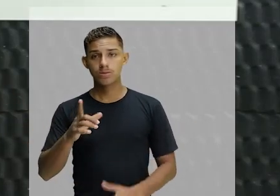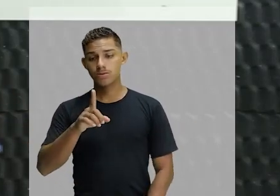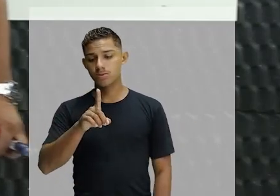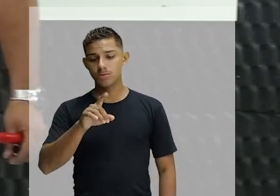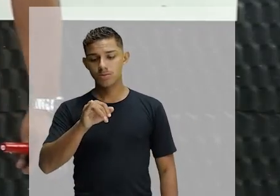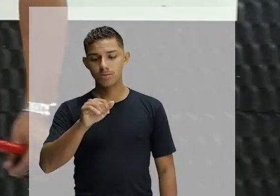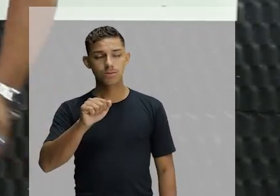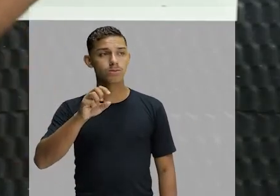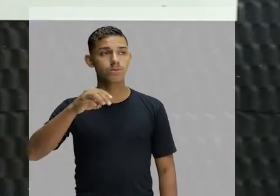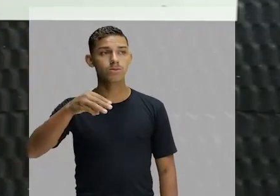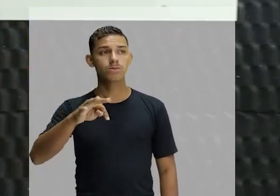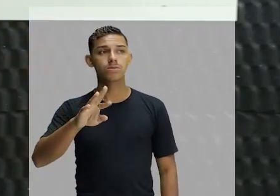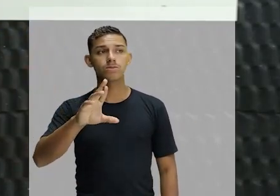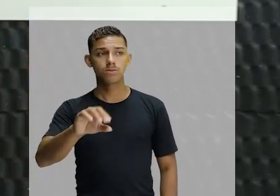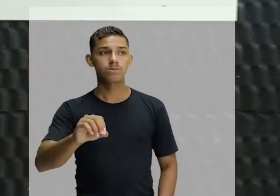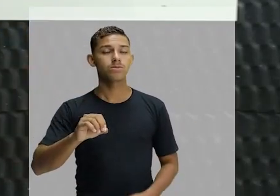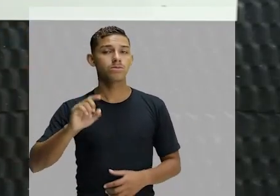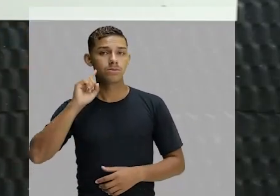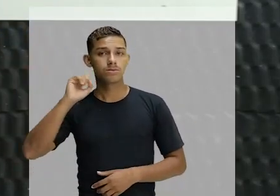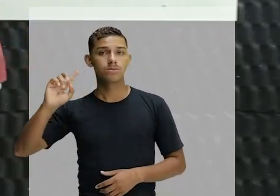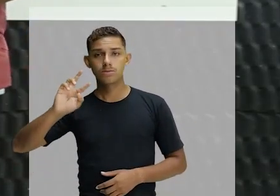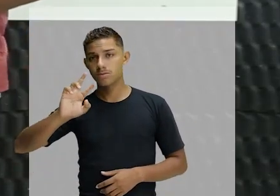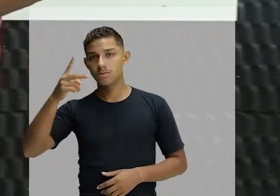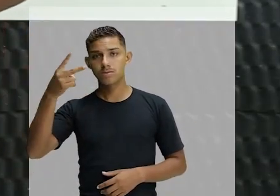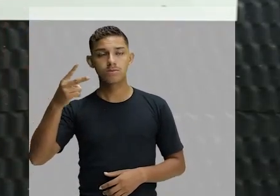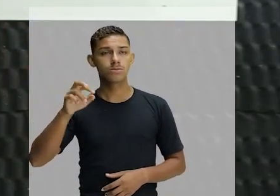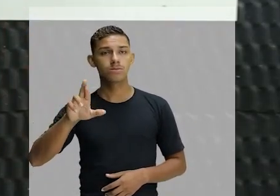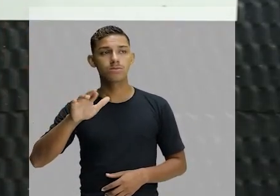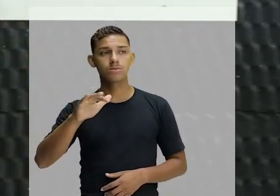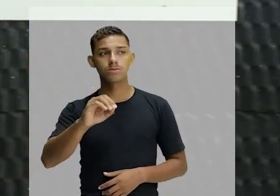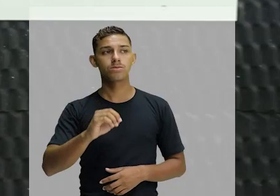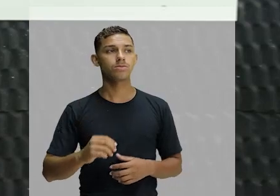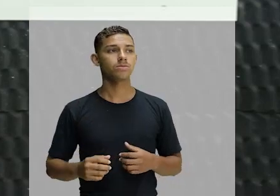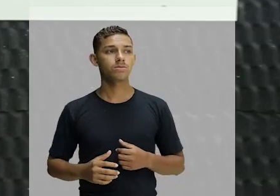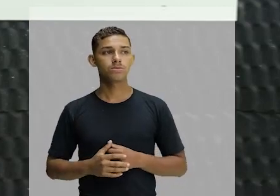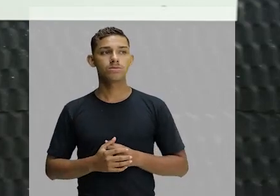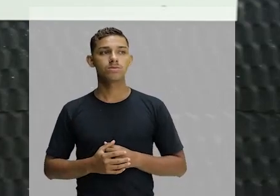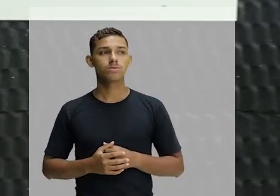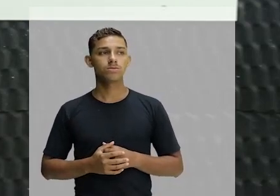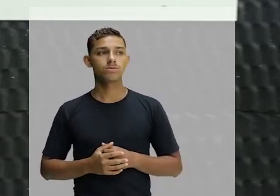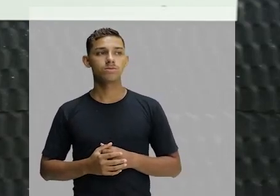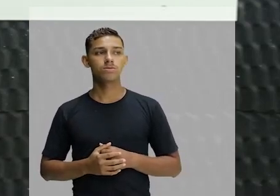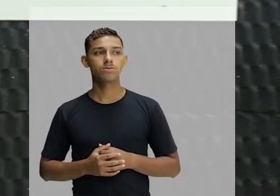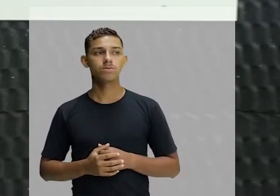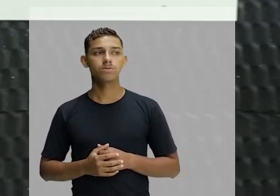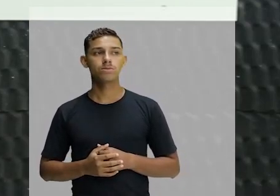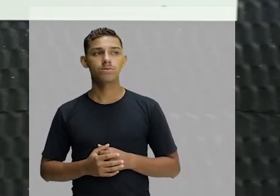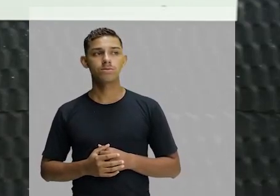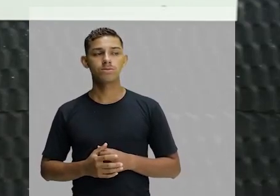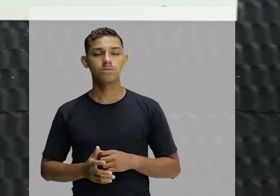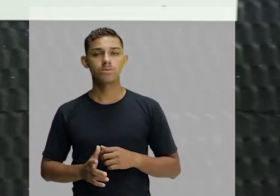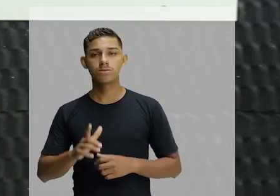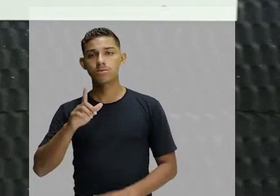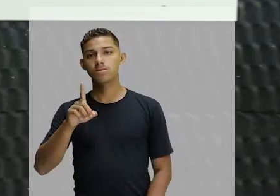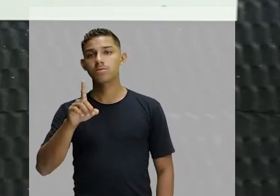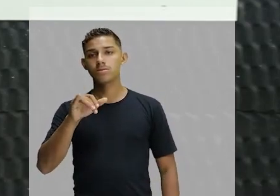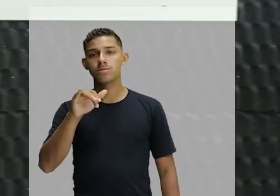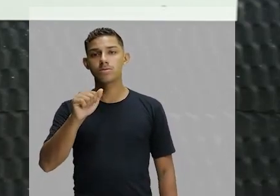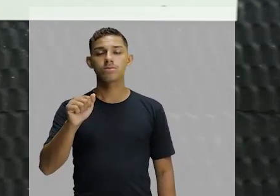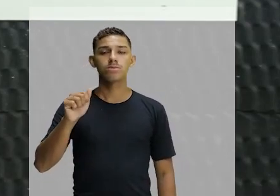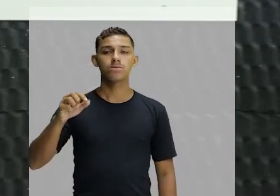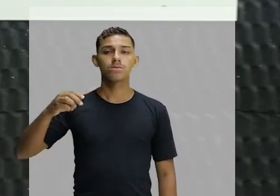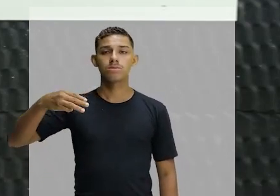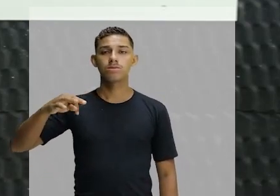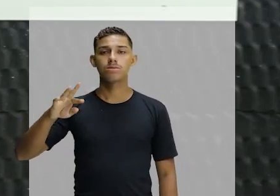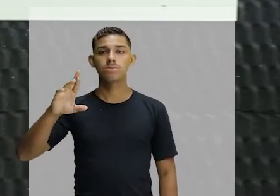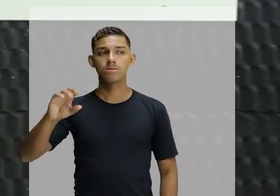da geometria plana, né? O diâmetro é o dobro do raio. Então, se ele está dizendo que o diâmetro é 12, isso significa que meu